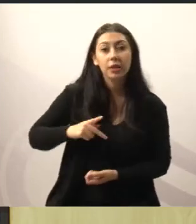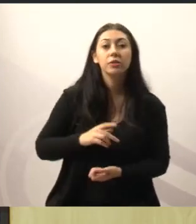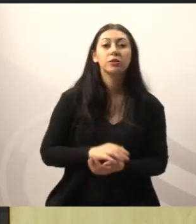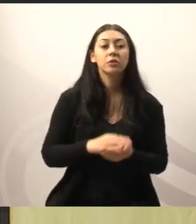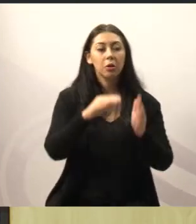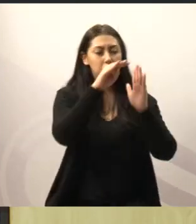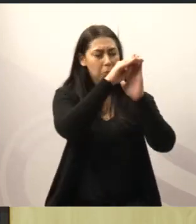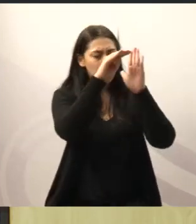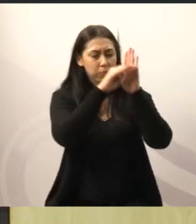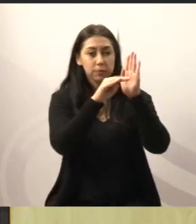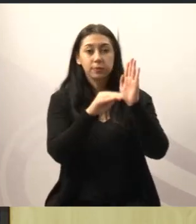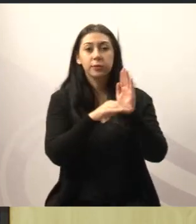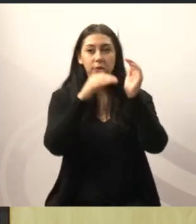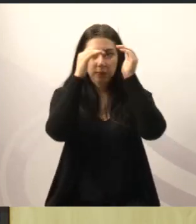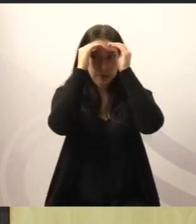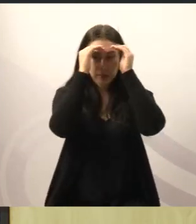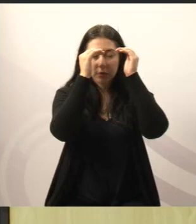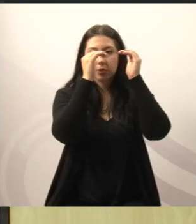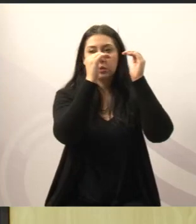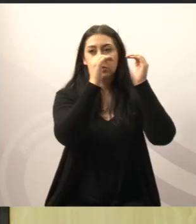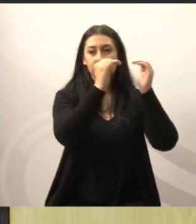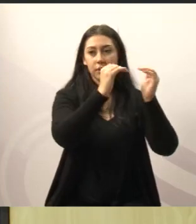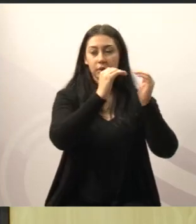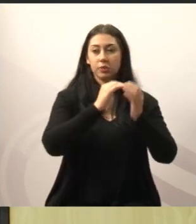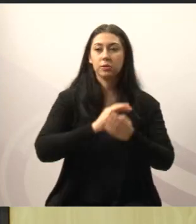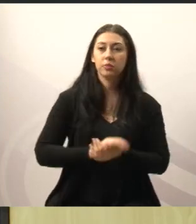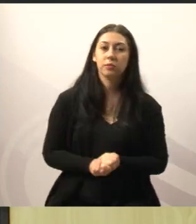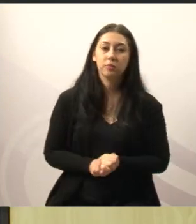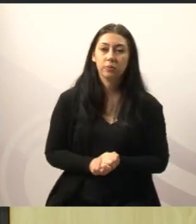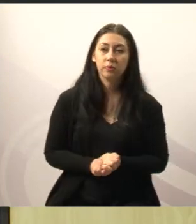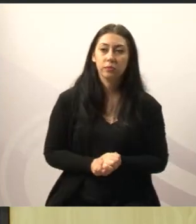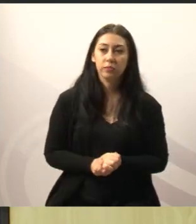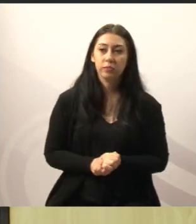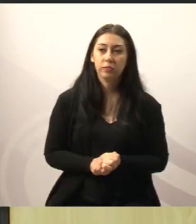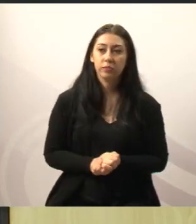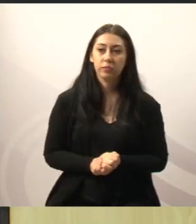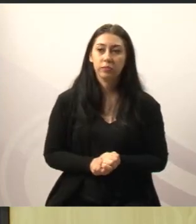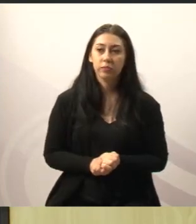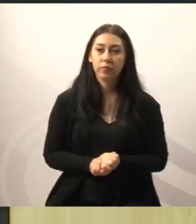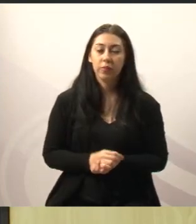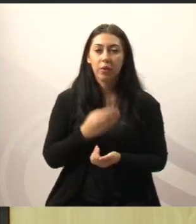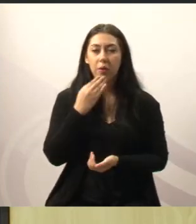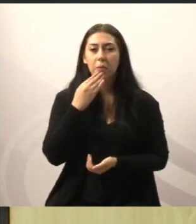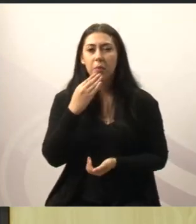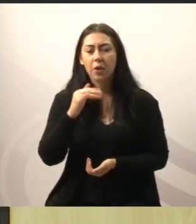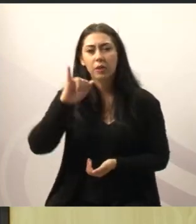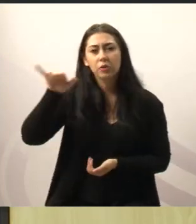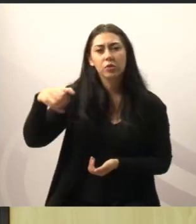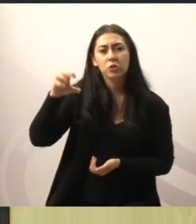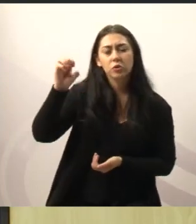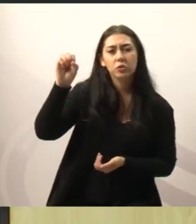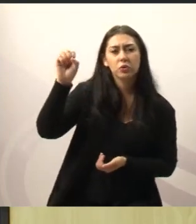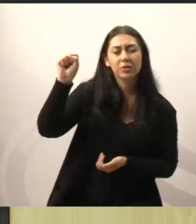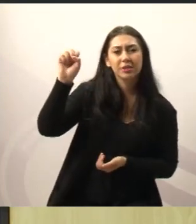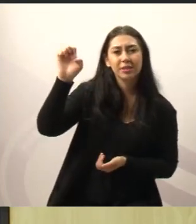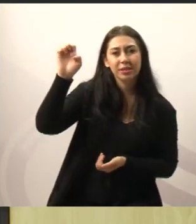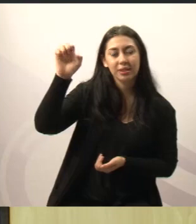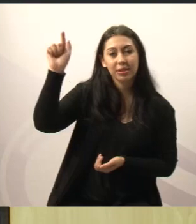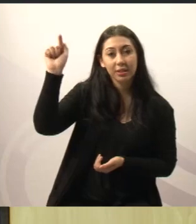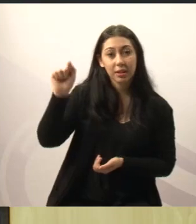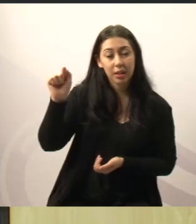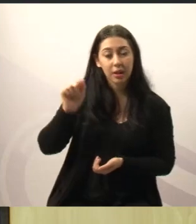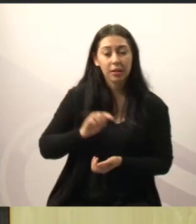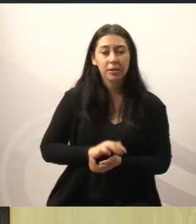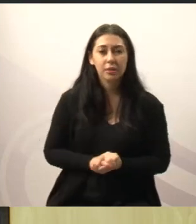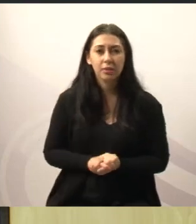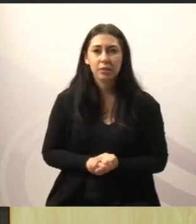Plenário, cumpridas as formalidades regimentais, seja oficiado o excelentíssimo doutor José Luiz Berdinarski, promotor público de direito do